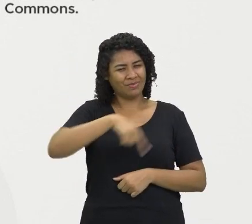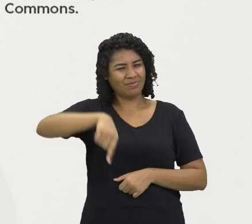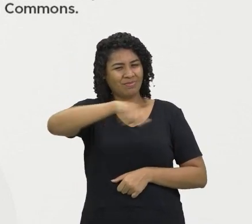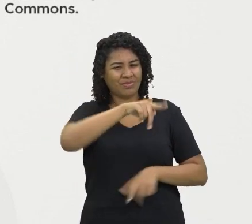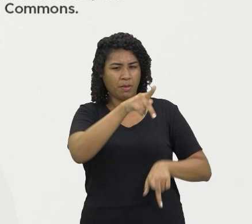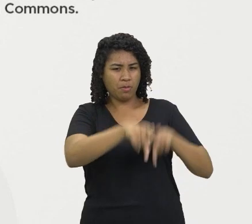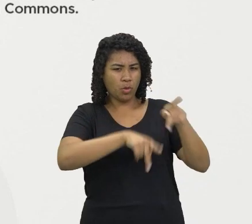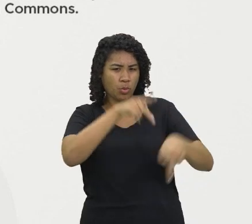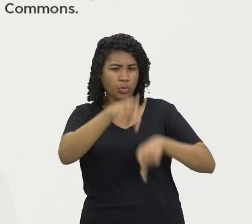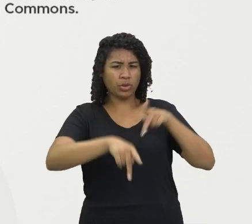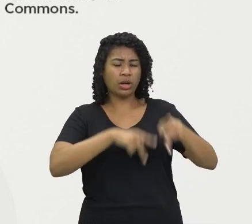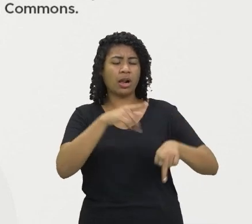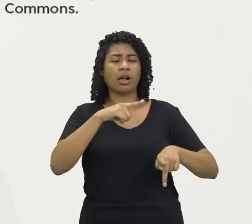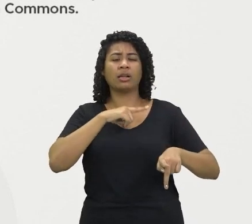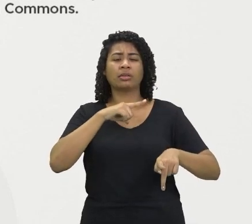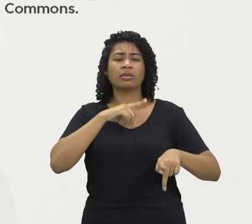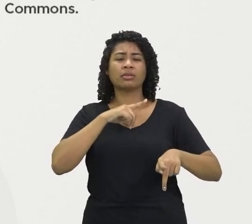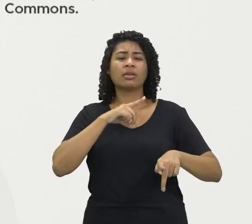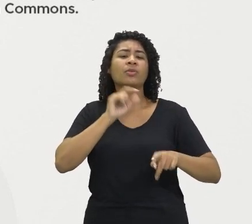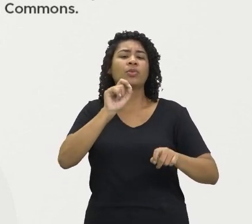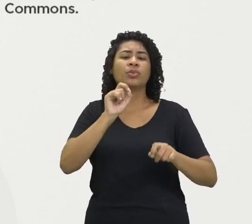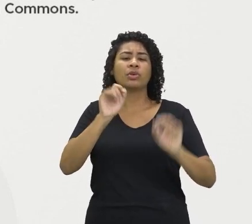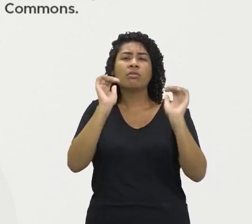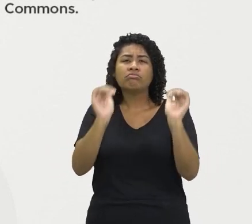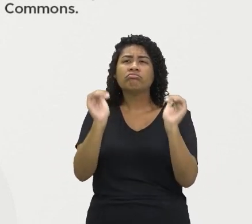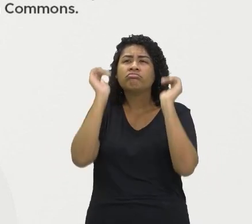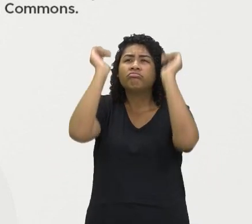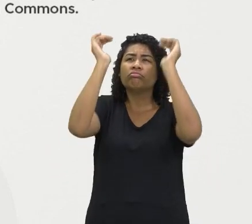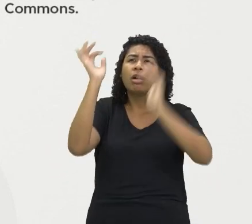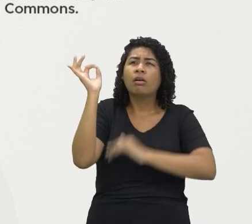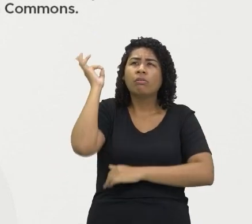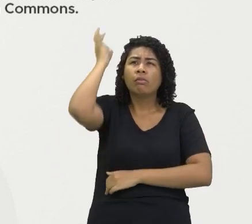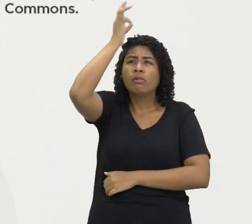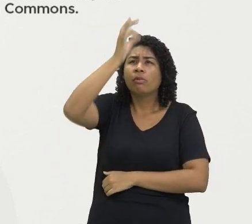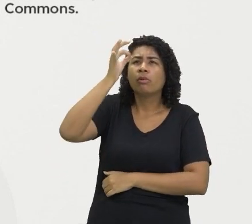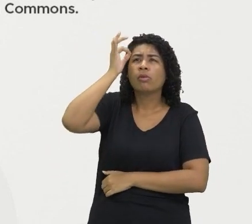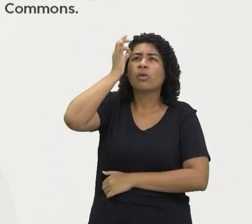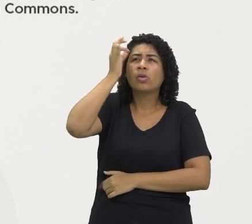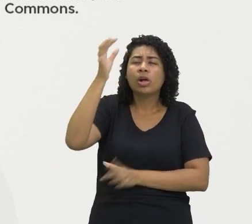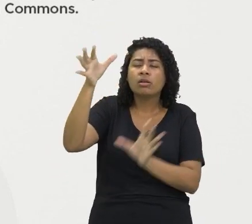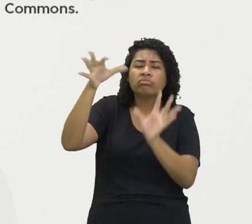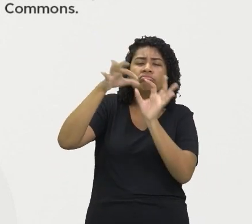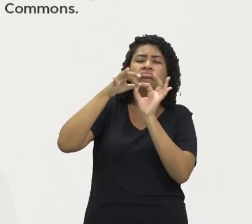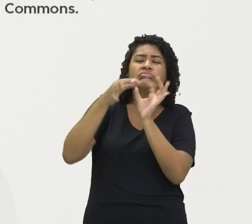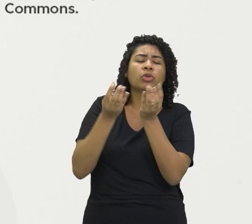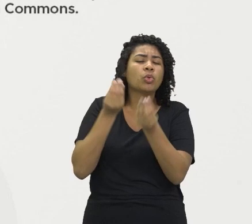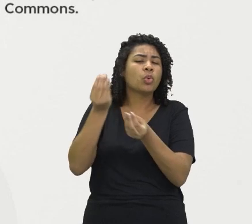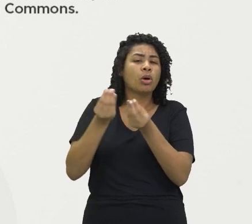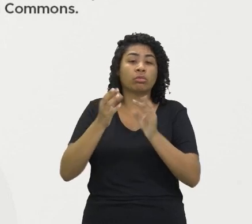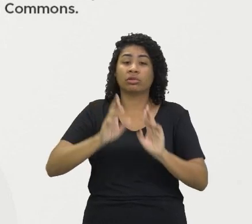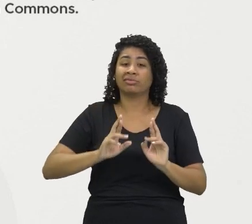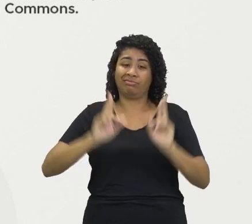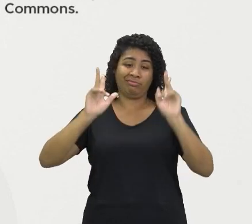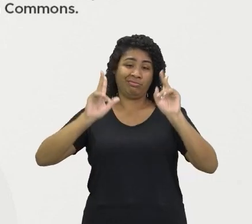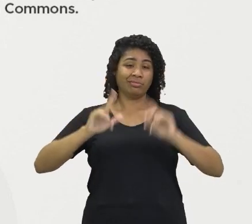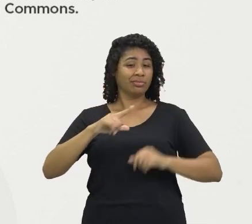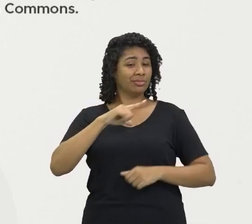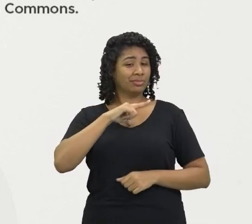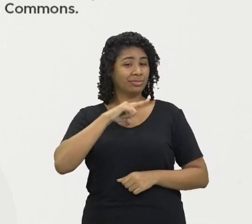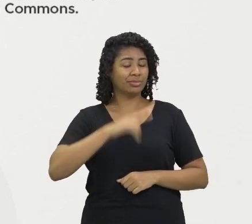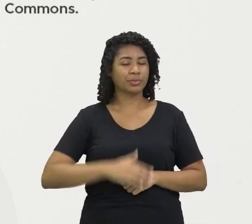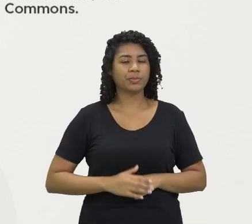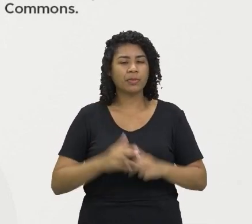maneiras bem distintas de se relacionar com o sagrado. Né? E aqui eu quero te convidar a pensar,